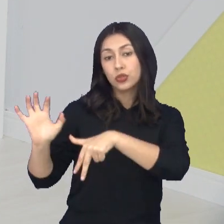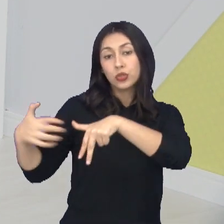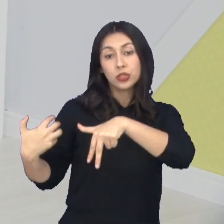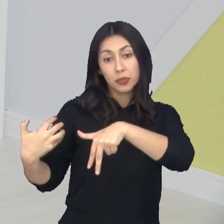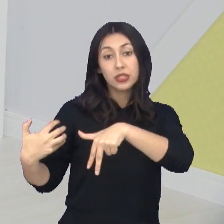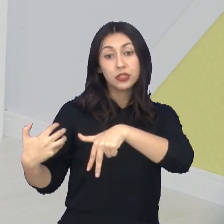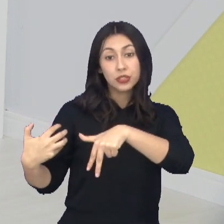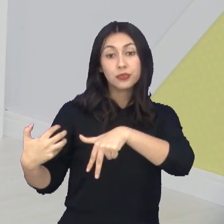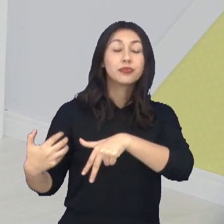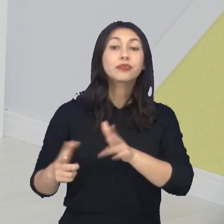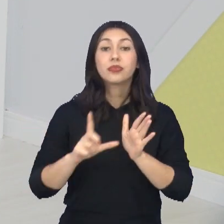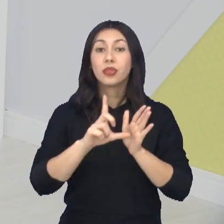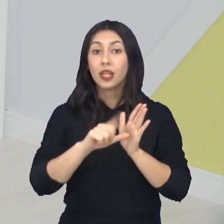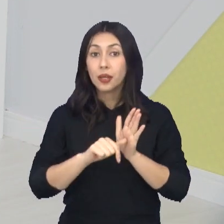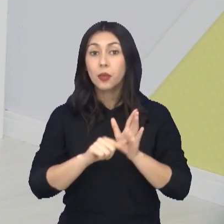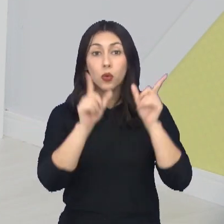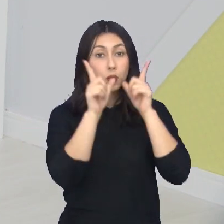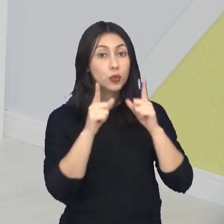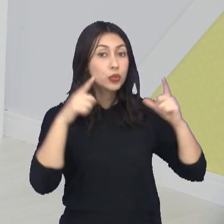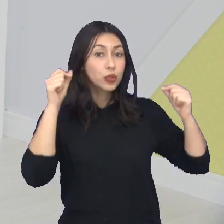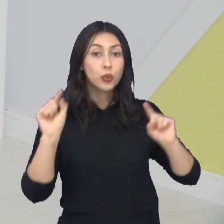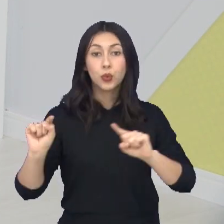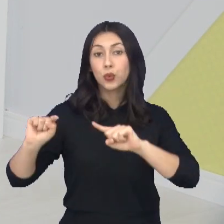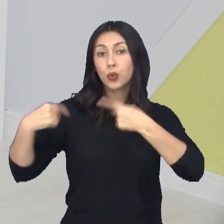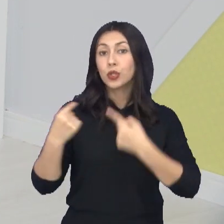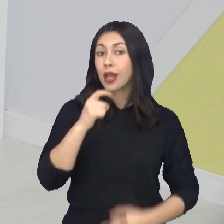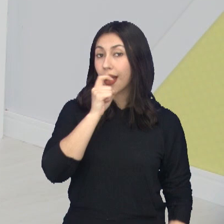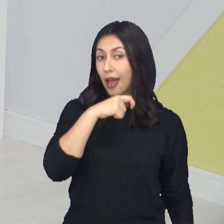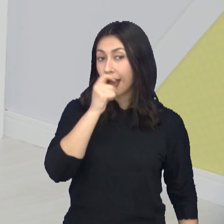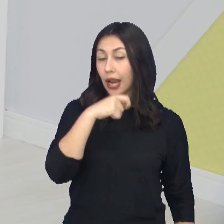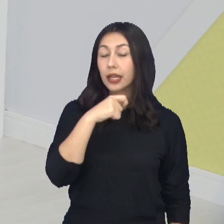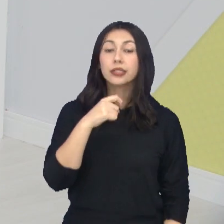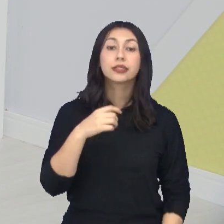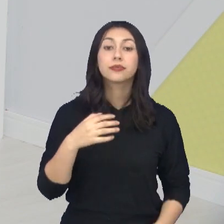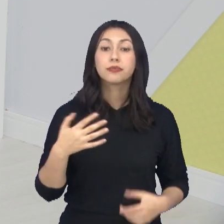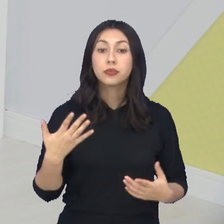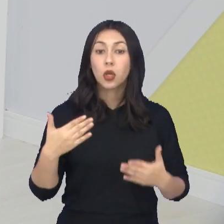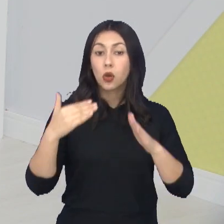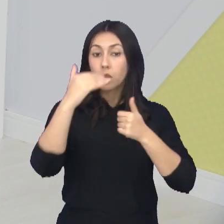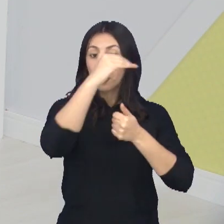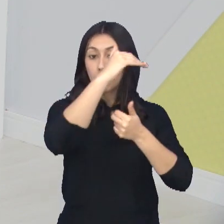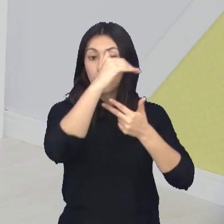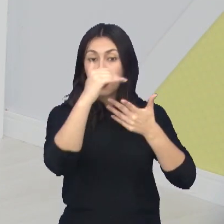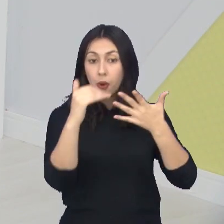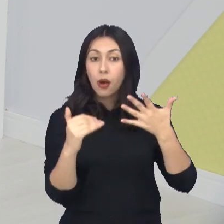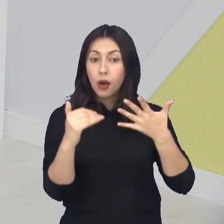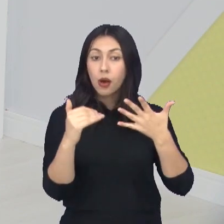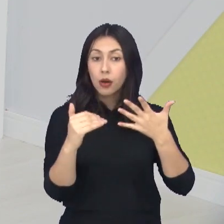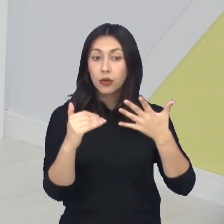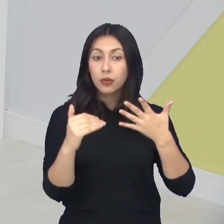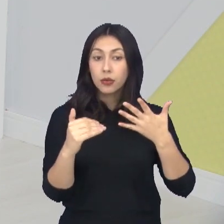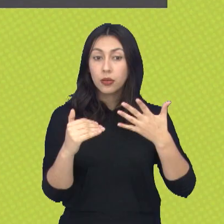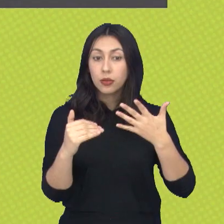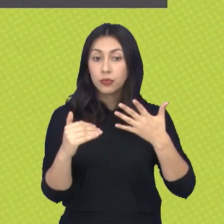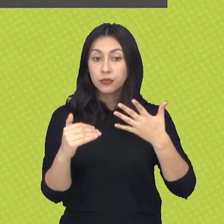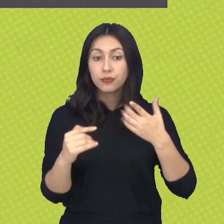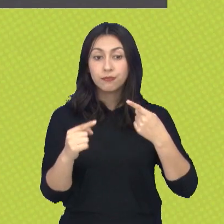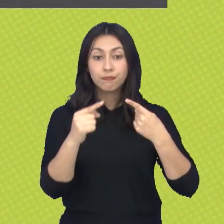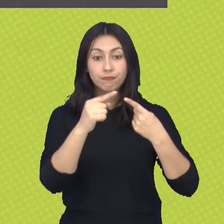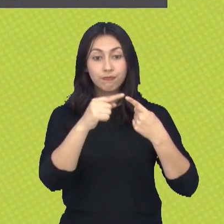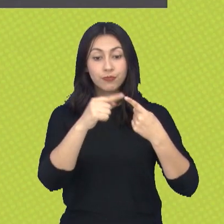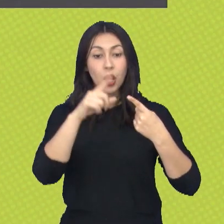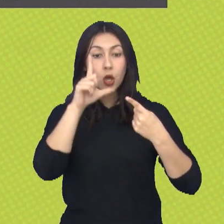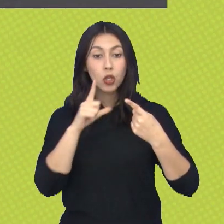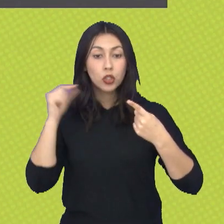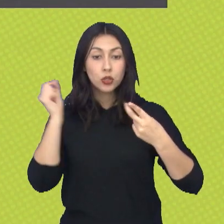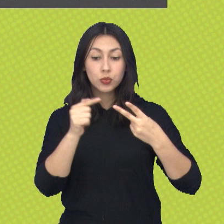3h30, 15 de Jaú recebe o União São João. A classificação do grupo está desta forma: o 15 de Jaú líder com 7 pontos, em